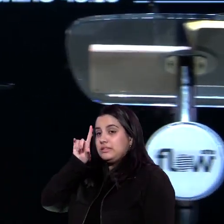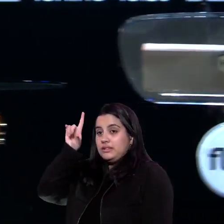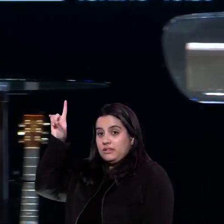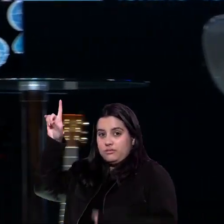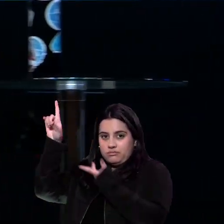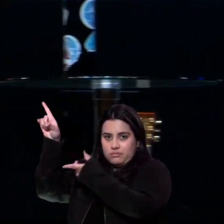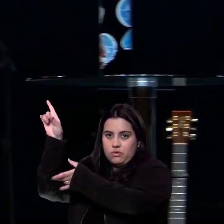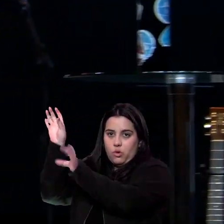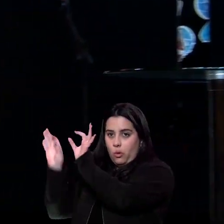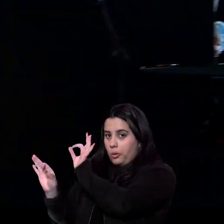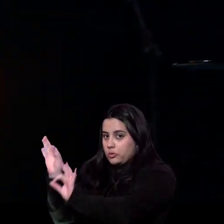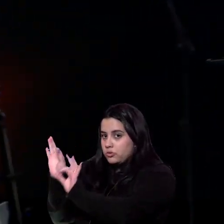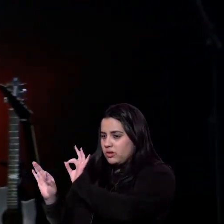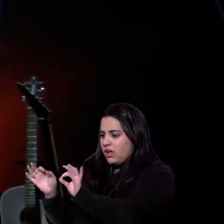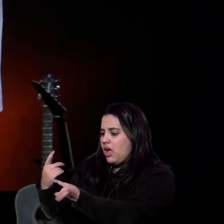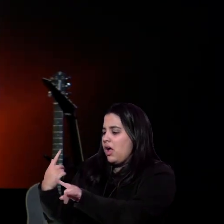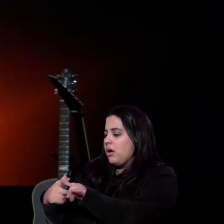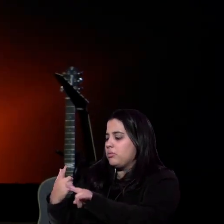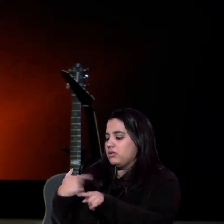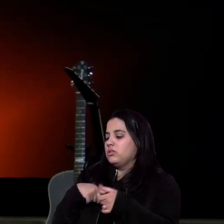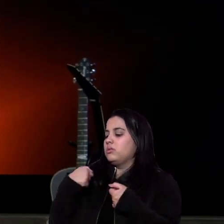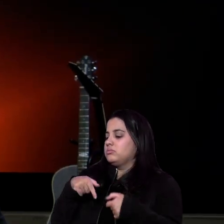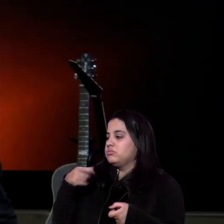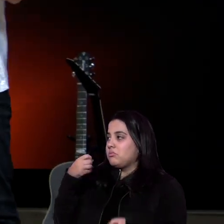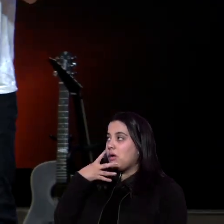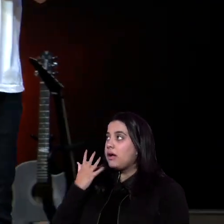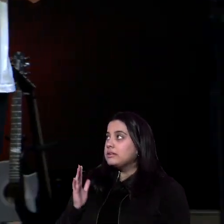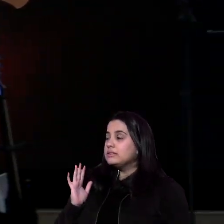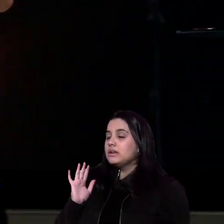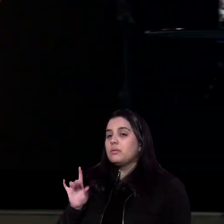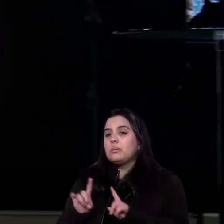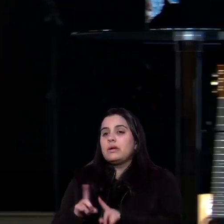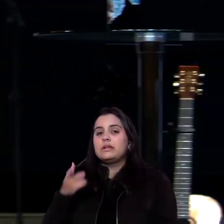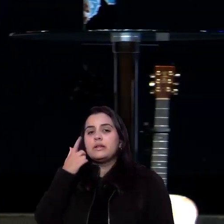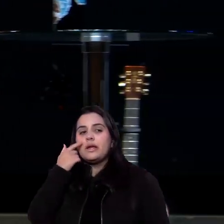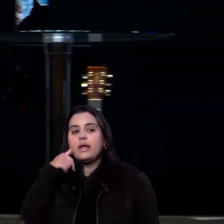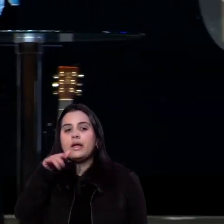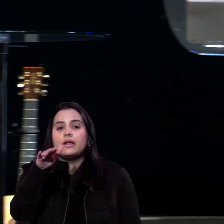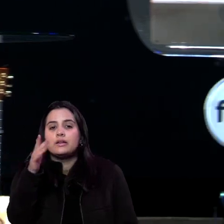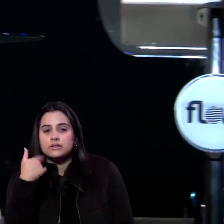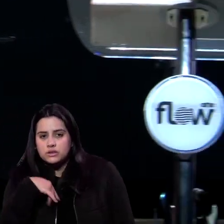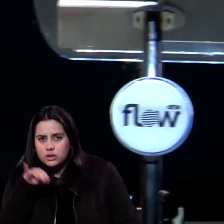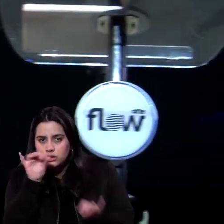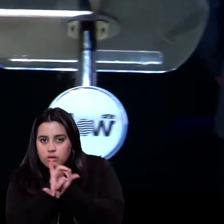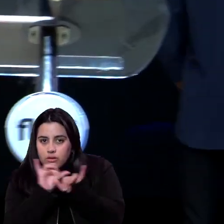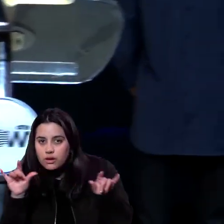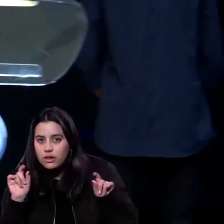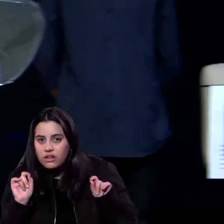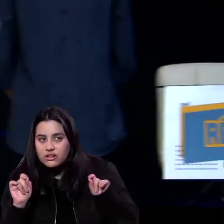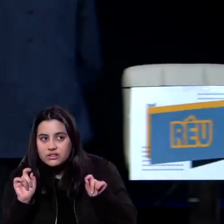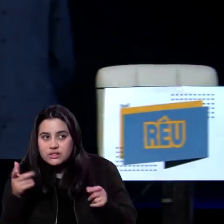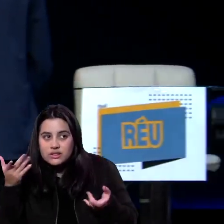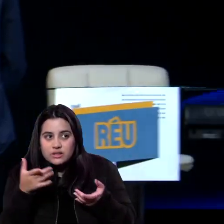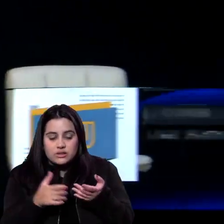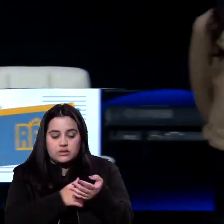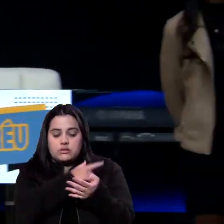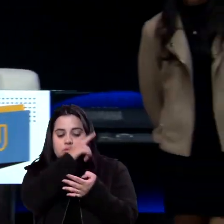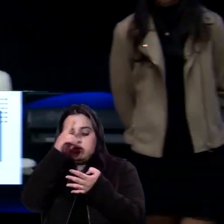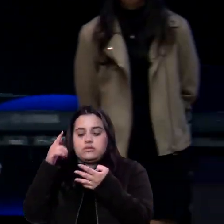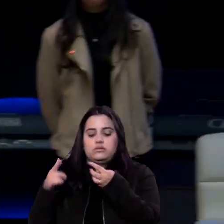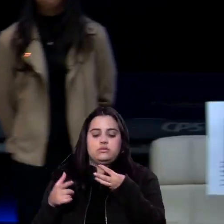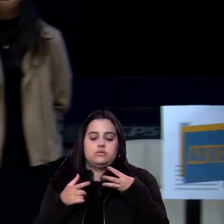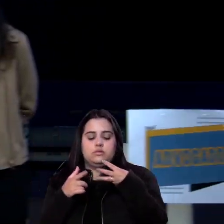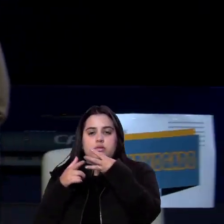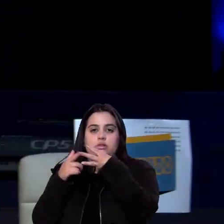o juiz, o porquê você tem que ser bem tratado. Mas ei, deixa eu te dizer uma coisa, essa é a terceira e última.